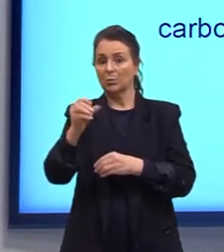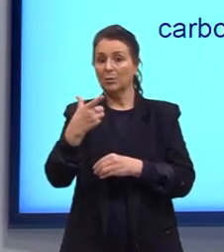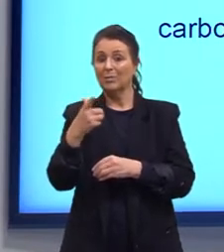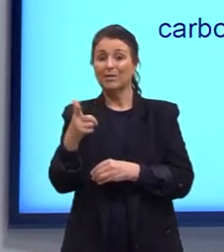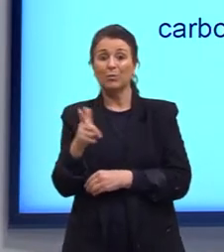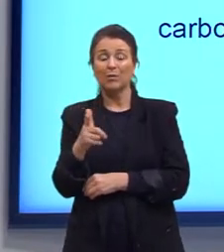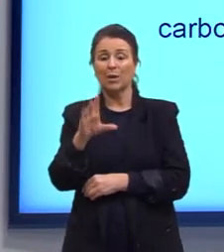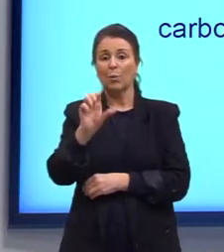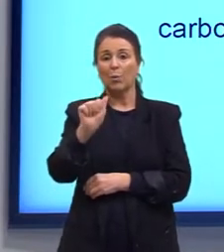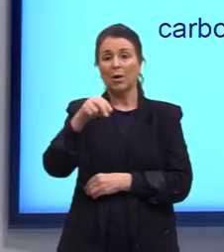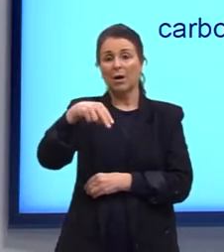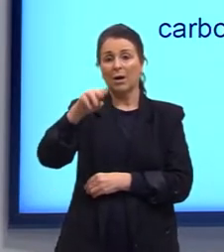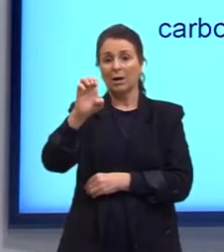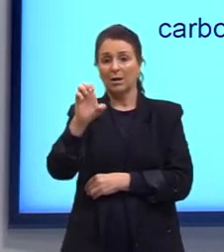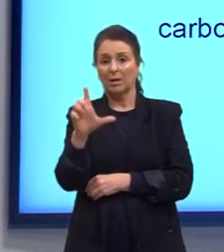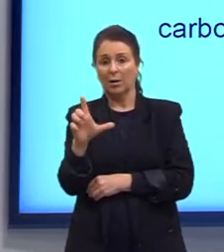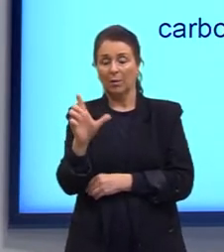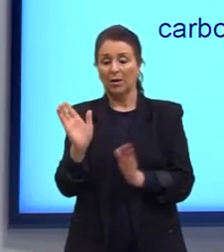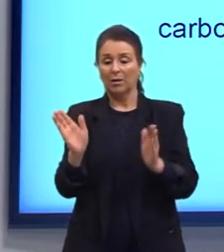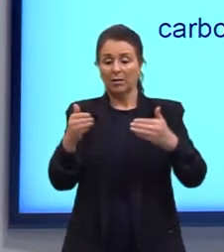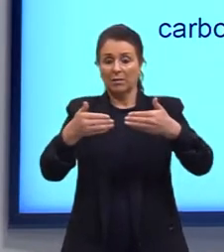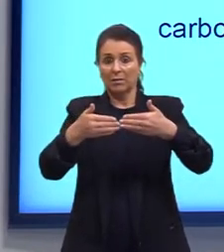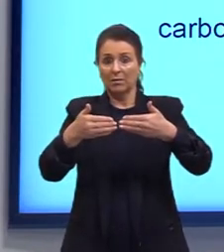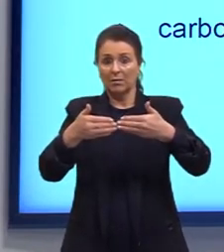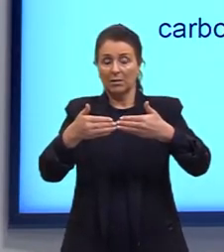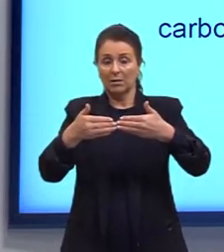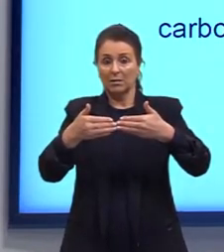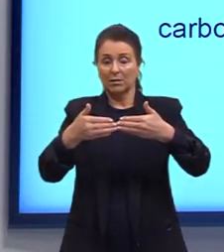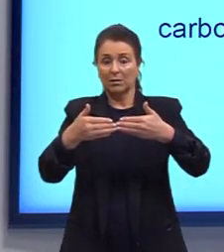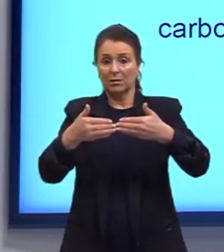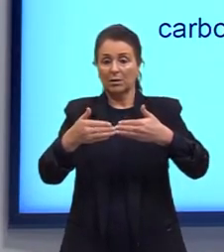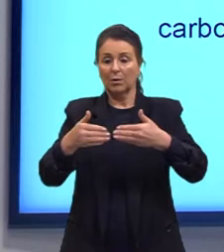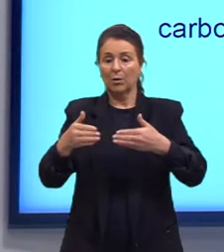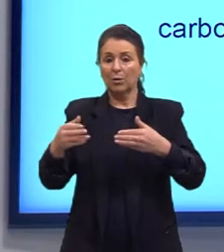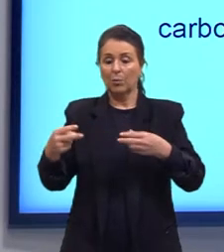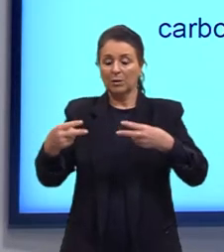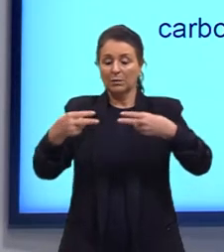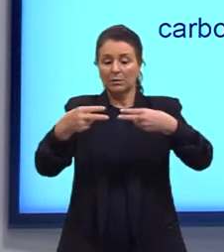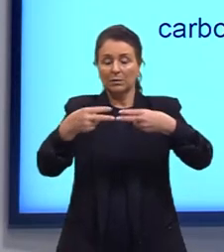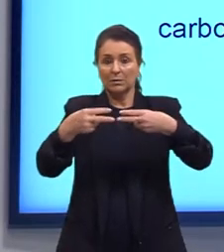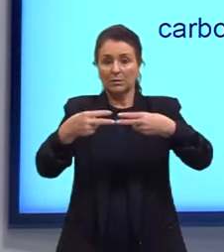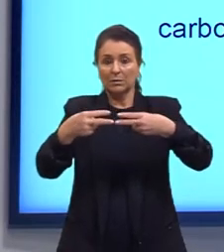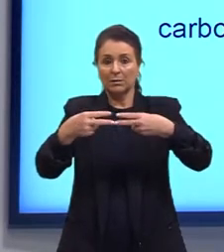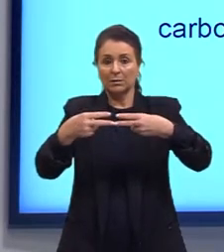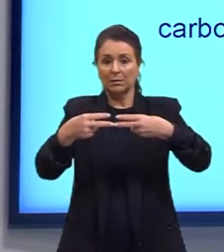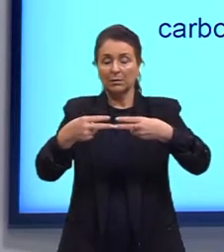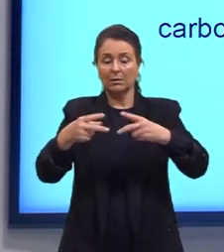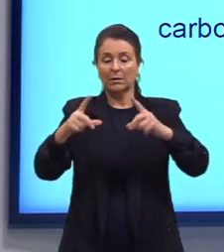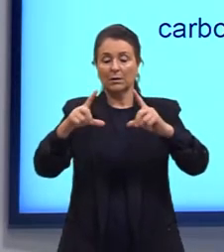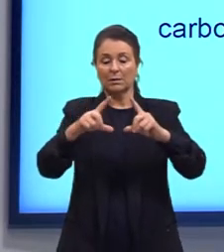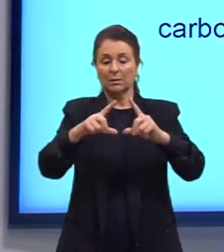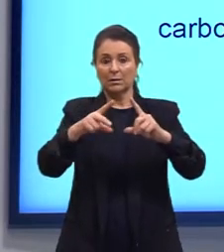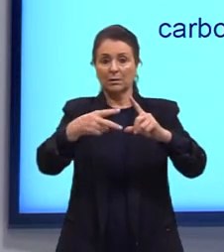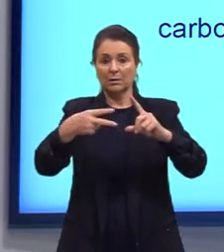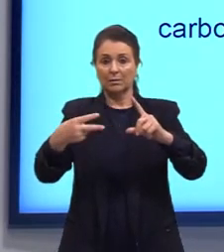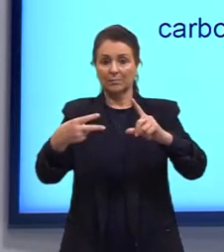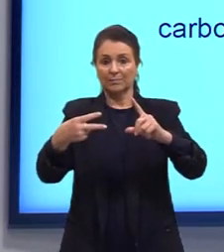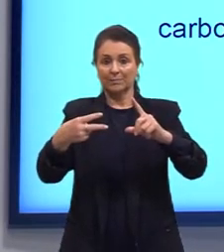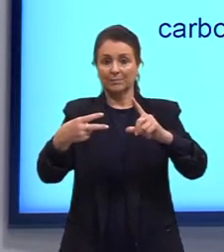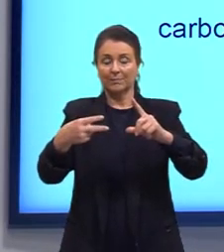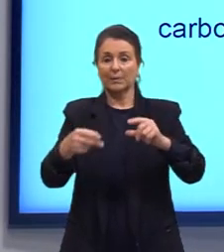né que é uma cadeia fechada com as ligações duplas em saturações conjugadas né alternadas